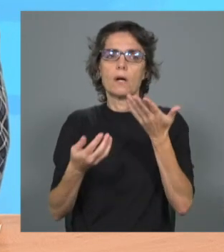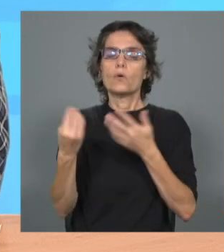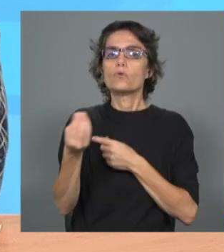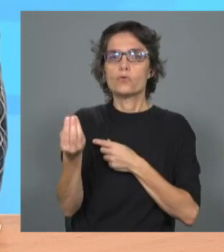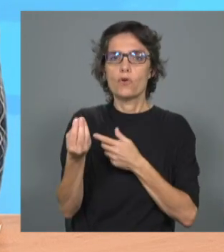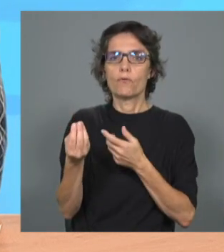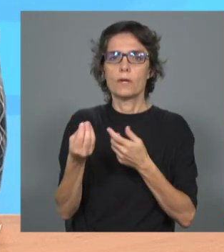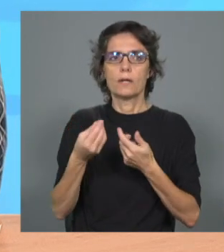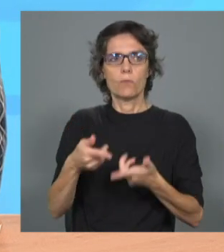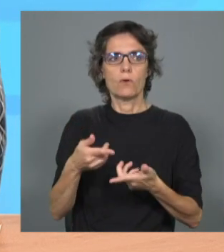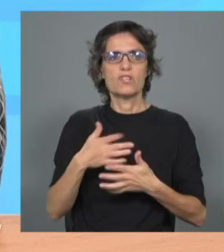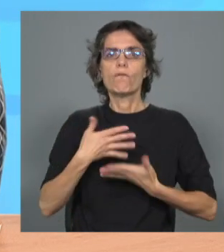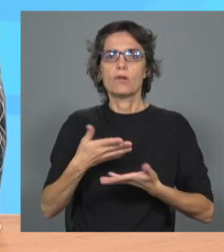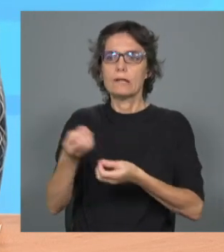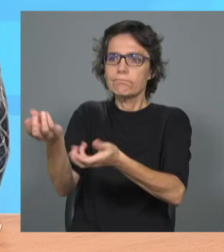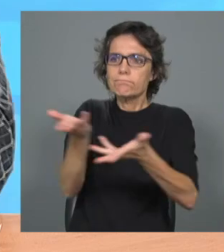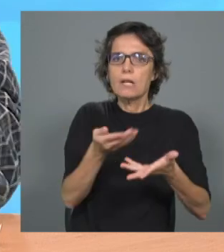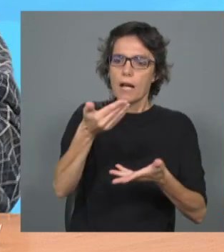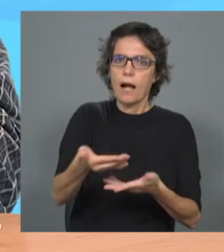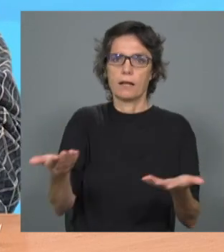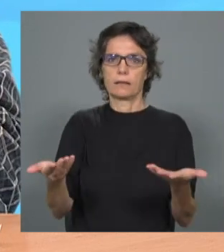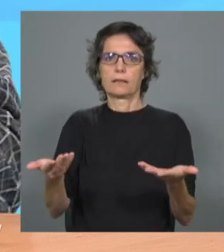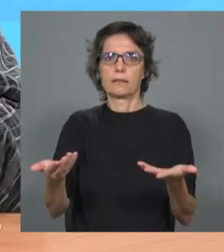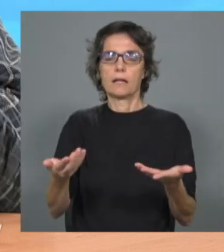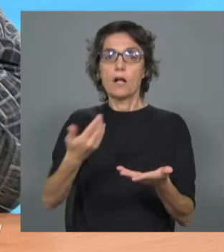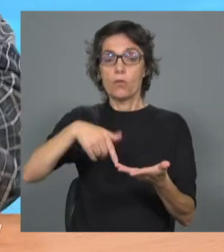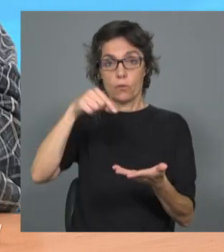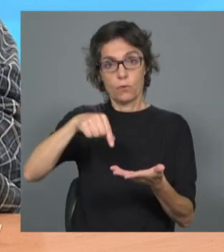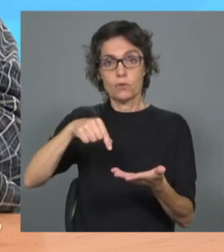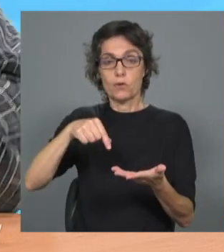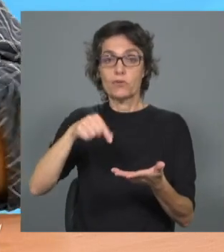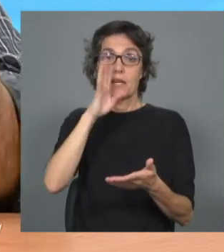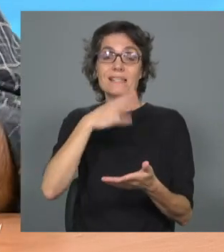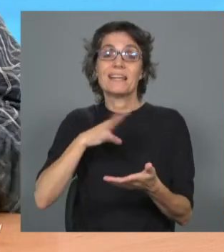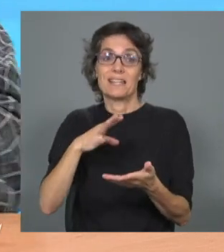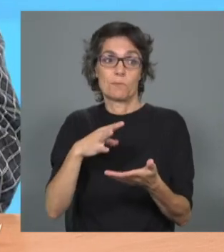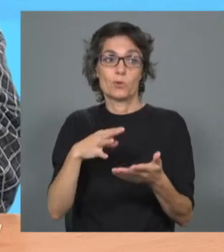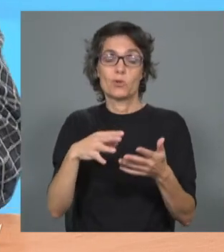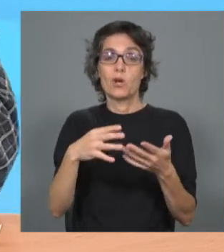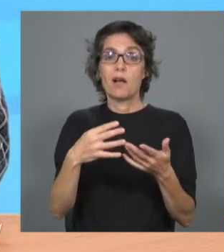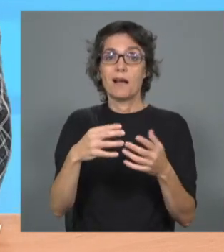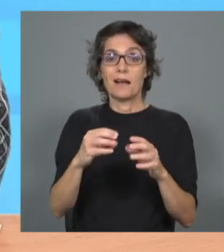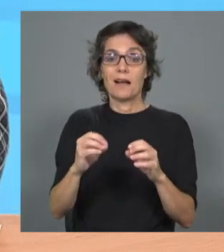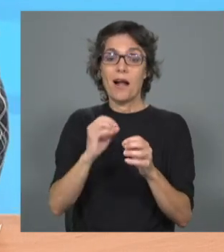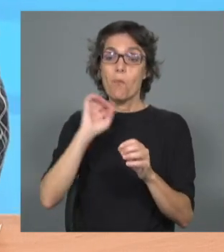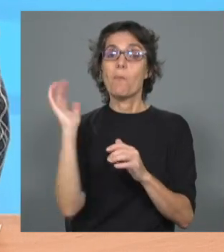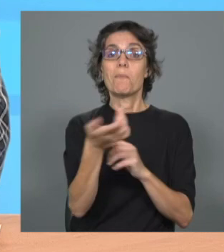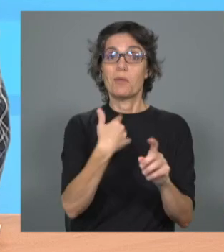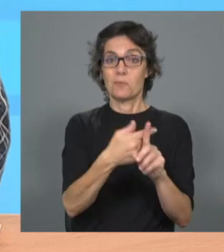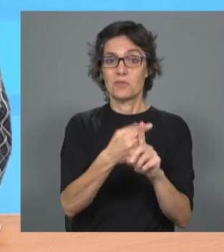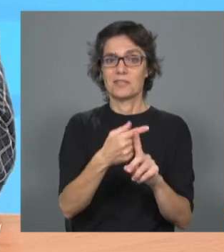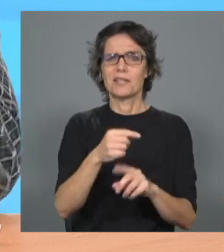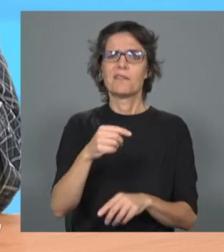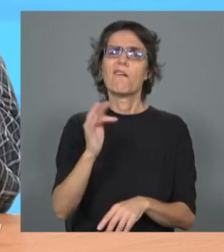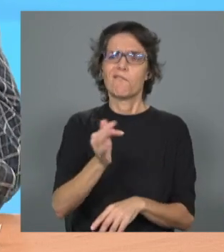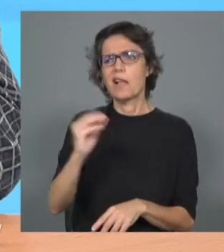hospitalidade. Nós, se queremos uma boa relação entre pessoas, pomos jovens, mesmo que seja de todos os lados do mundo, acabam sempre por